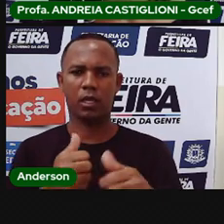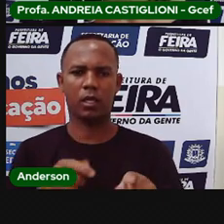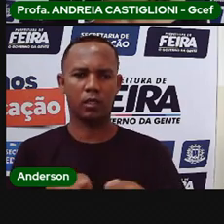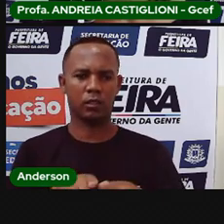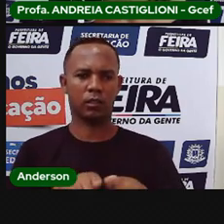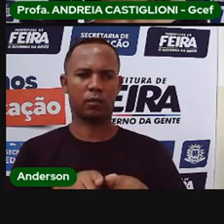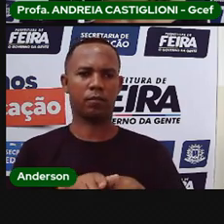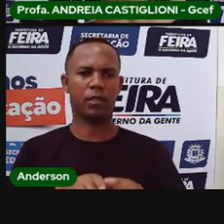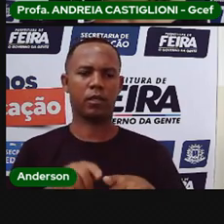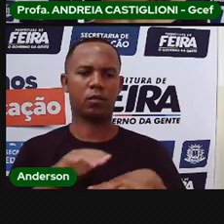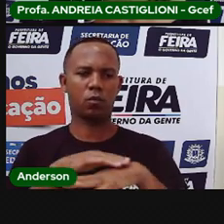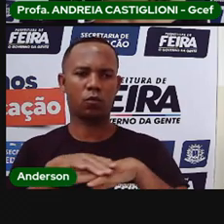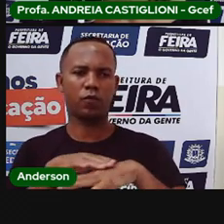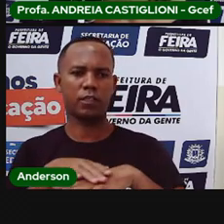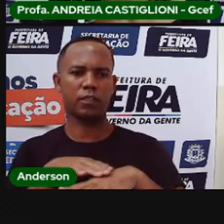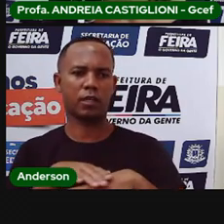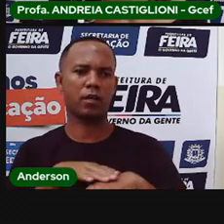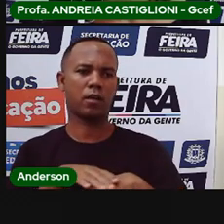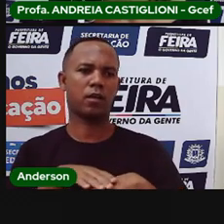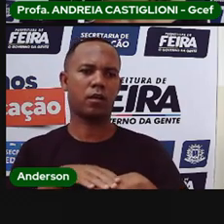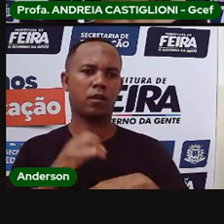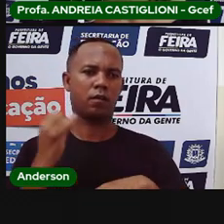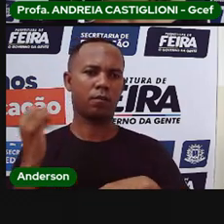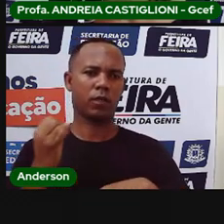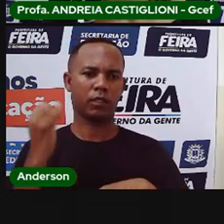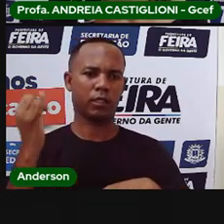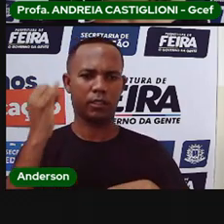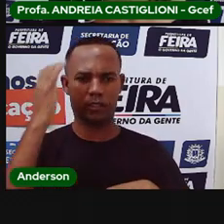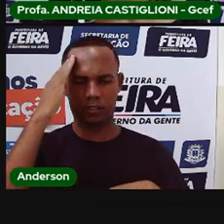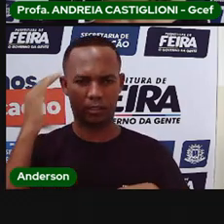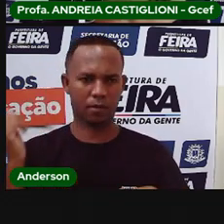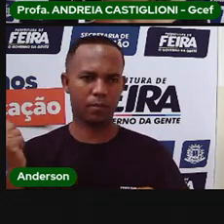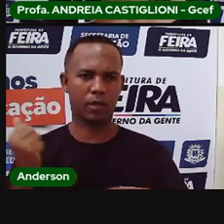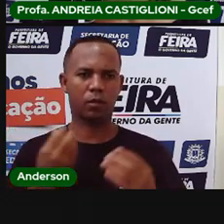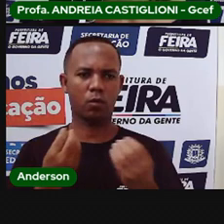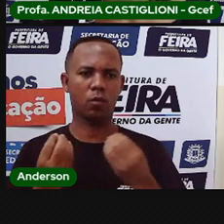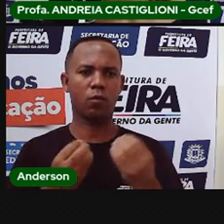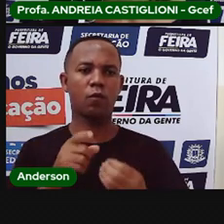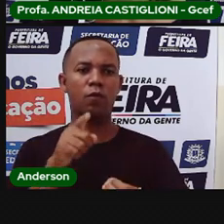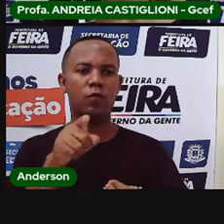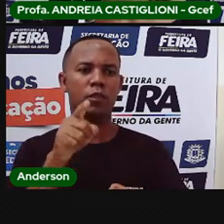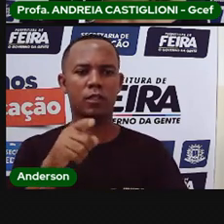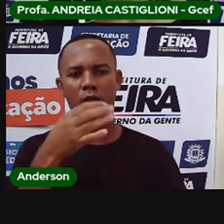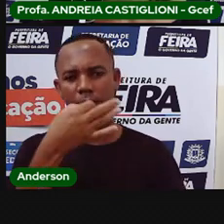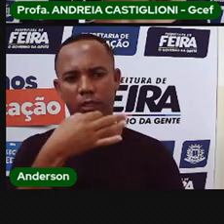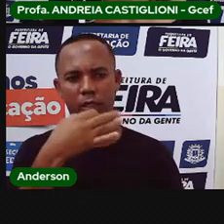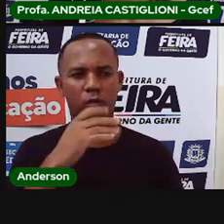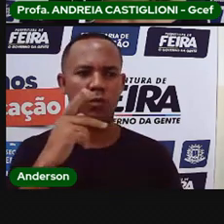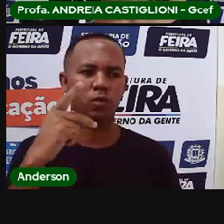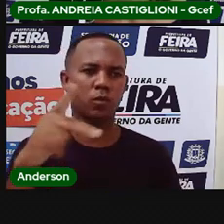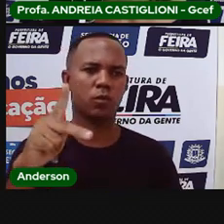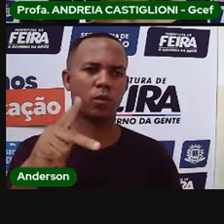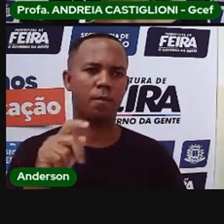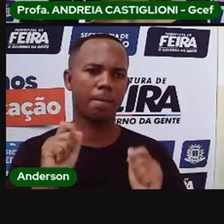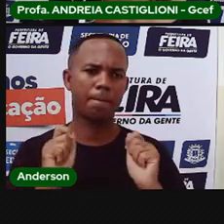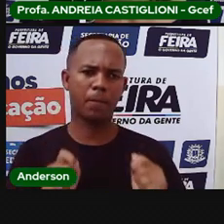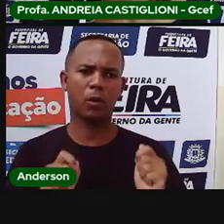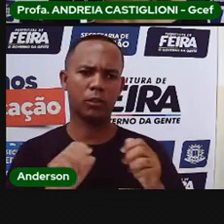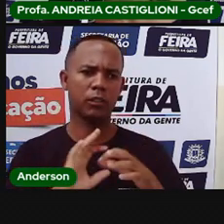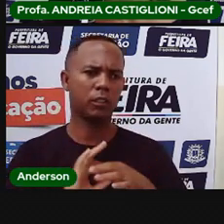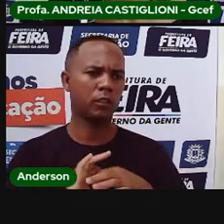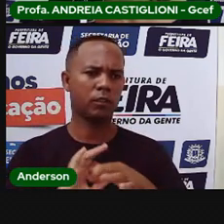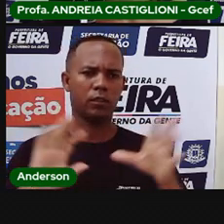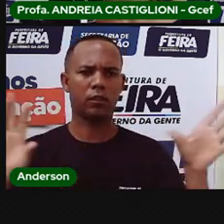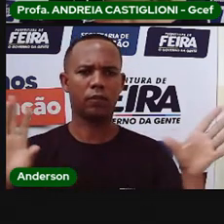de conversarem com você, porque elas sabem que em algum momento você vai ter algo também para que você pode estar oferecendo para